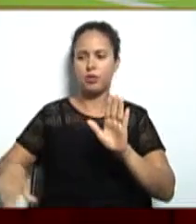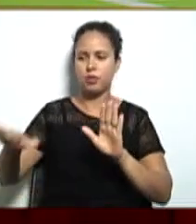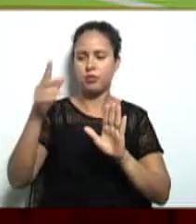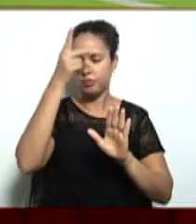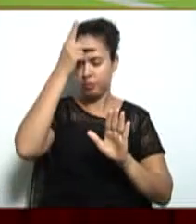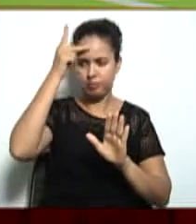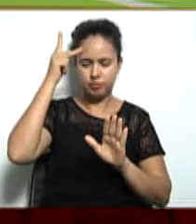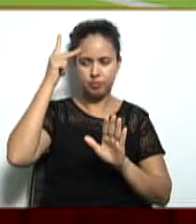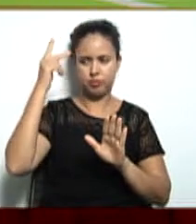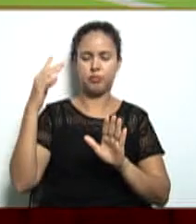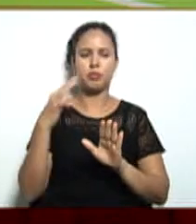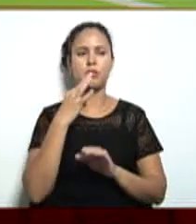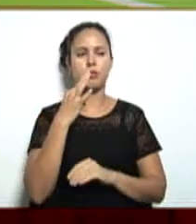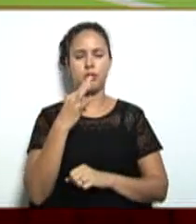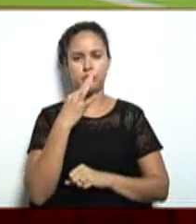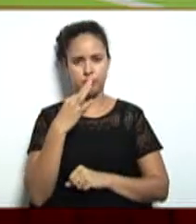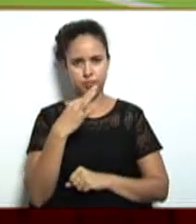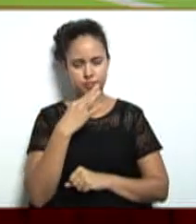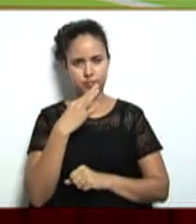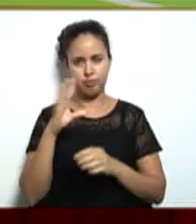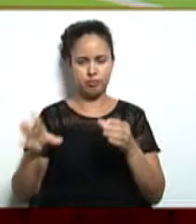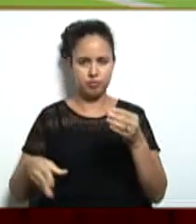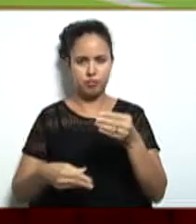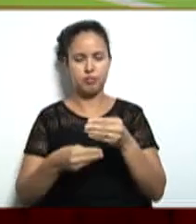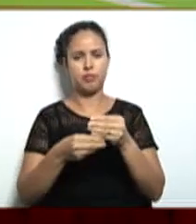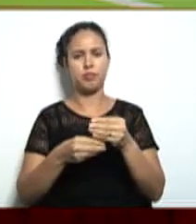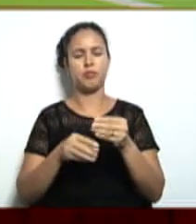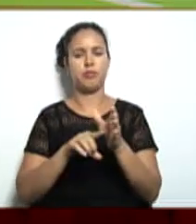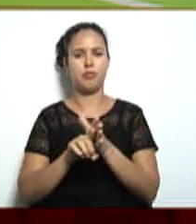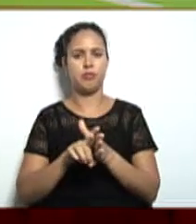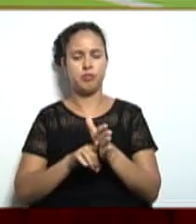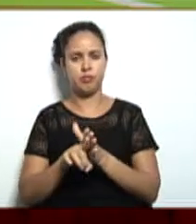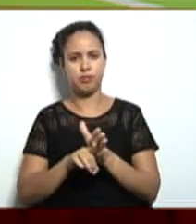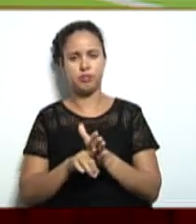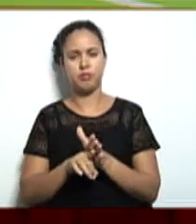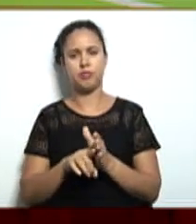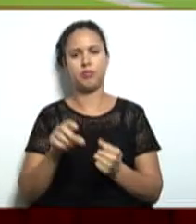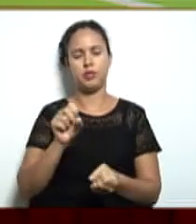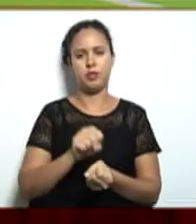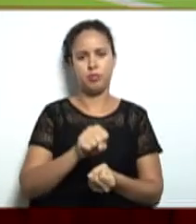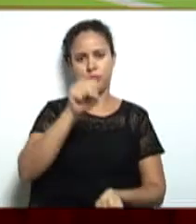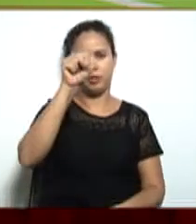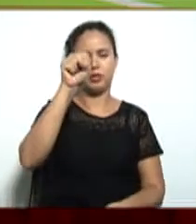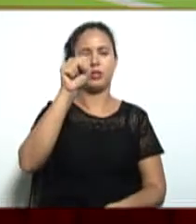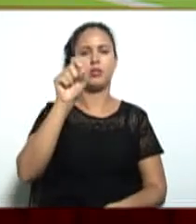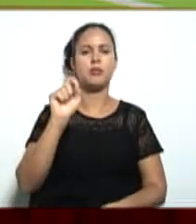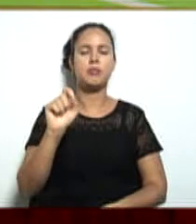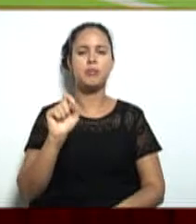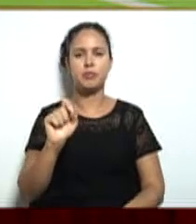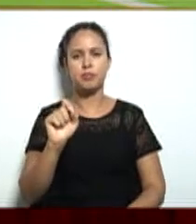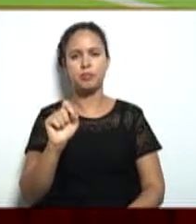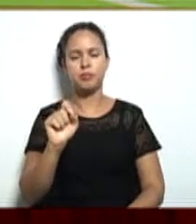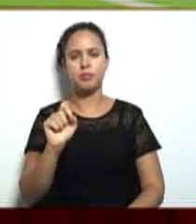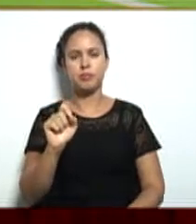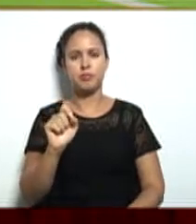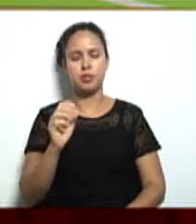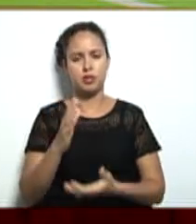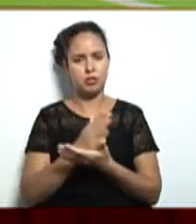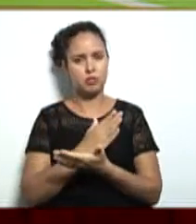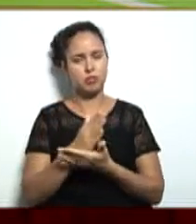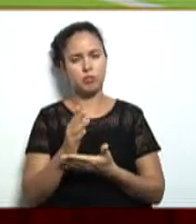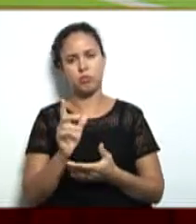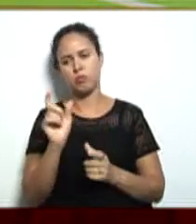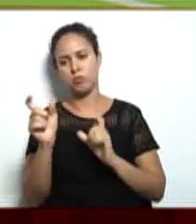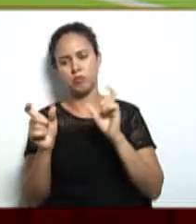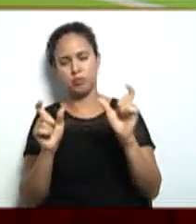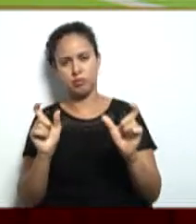pessoas conheçam, né, essas contribuições da sua pesquisa. O banner ou o pôster, né, são sinônimos, né, alguns preferem o nome em